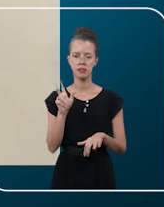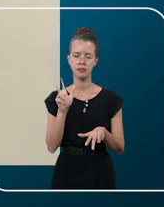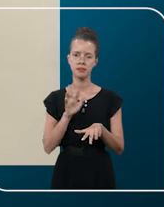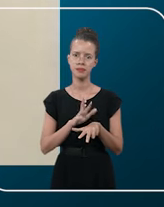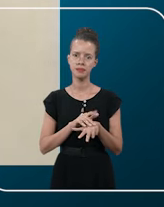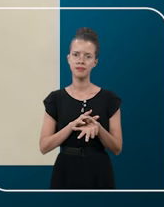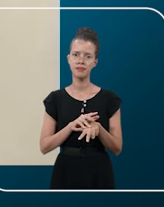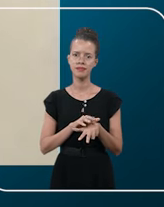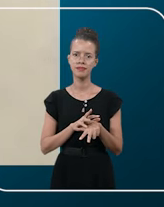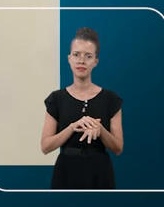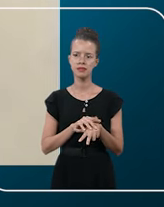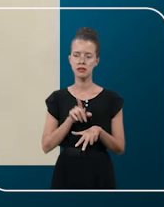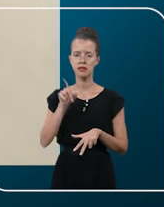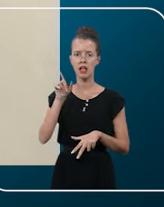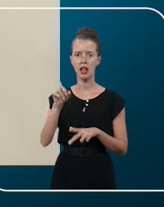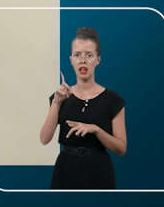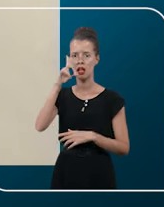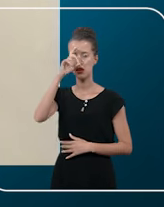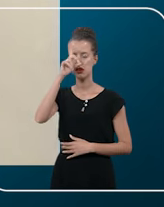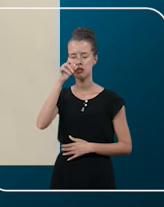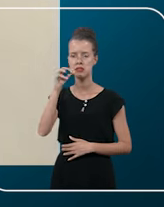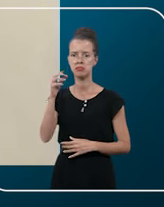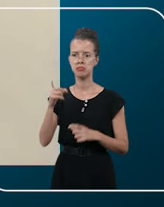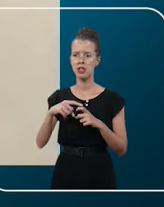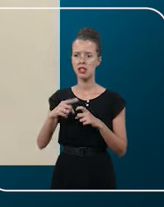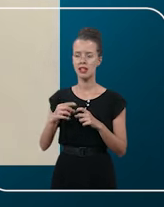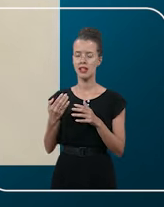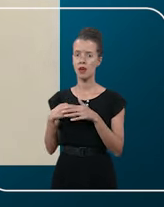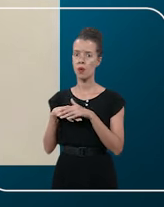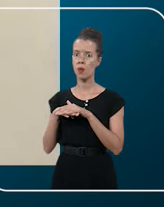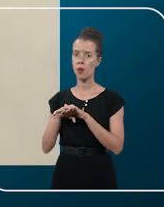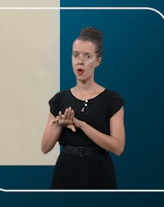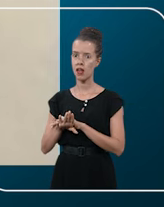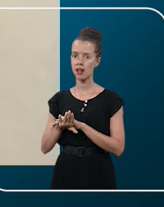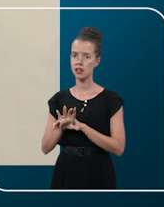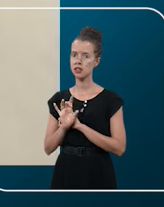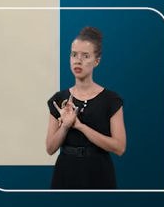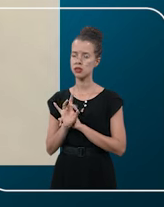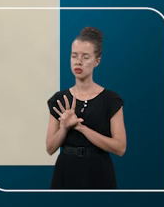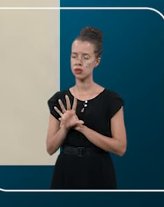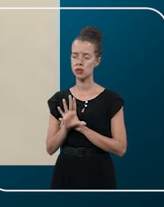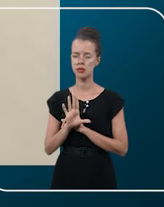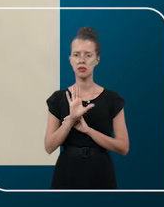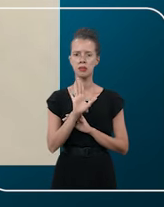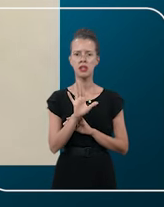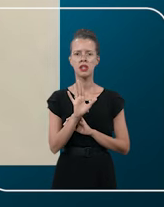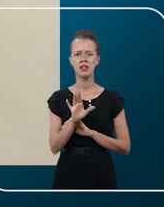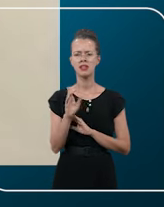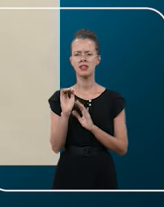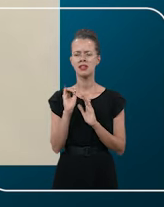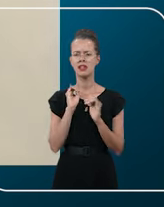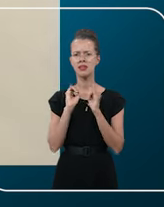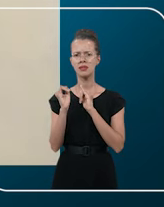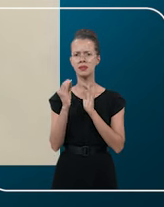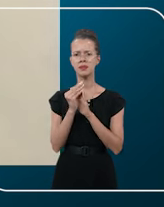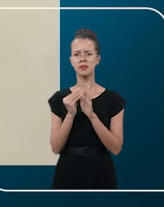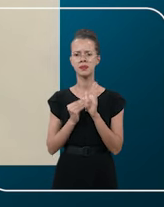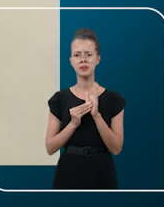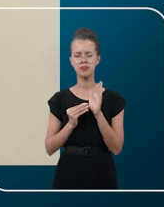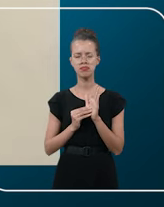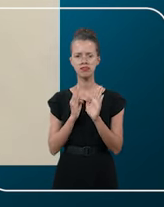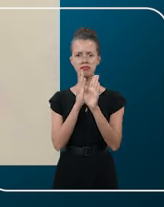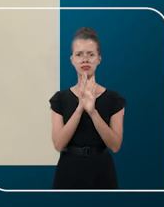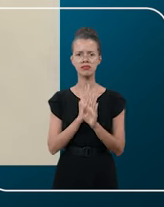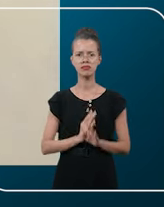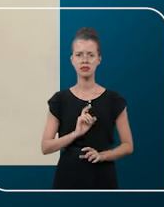de guarda. Ele está guardando aquele documento. Veja bem, o que consta nesse prontuário médico? Para a gente entender a importância e por